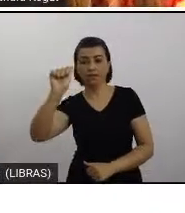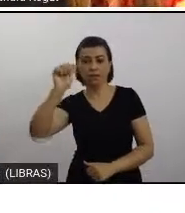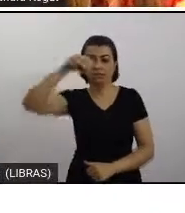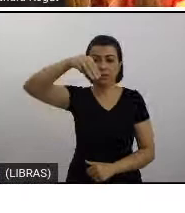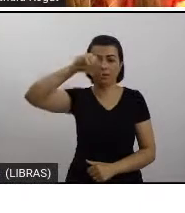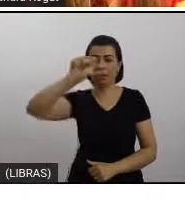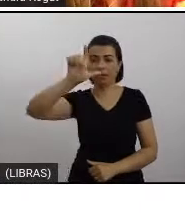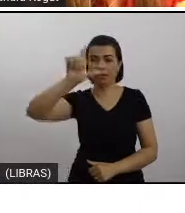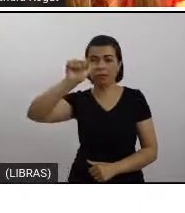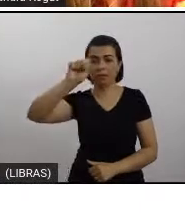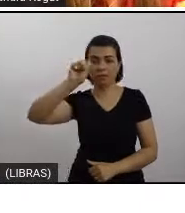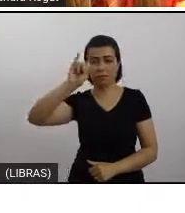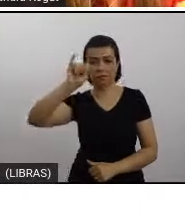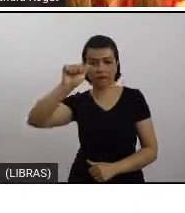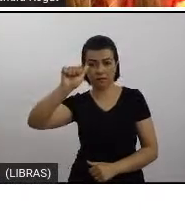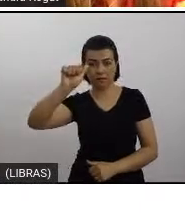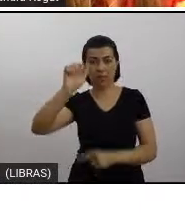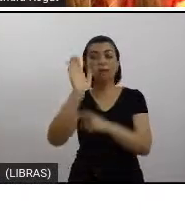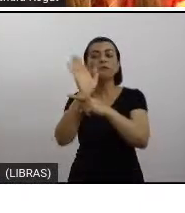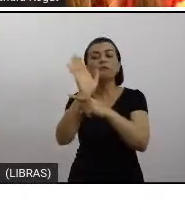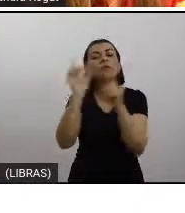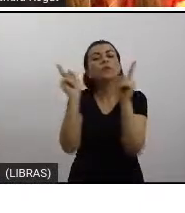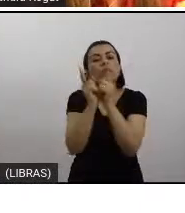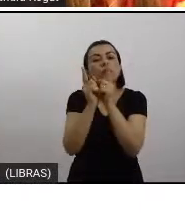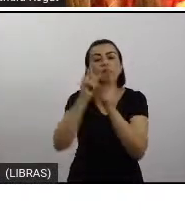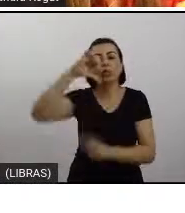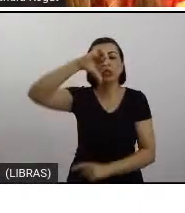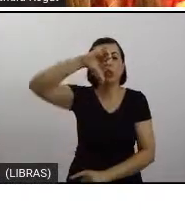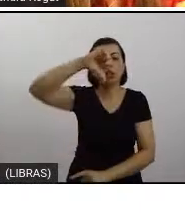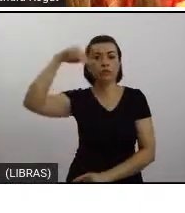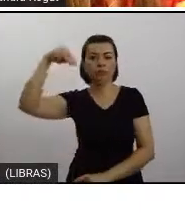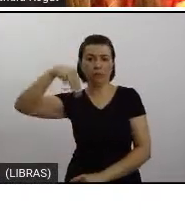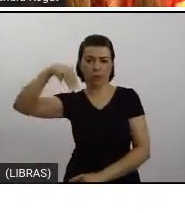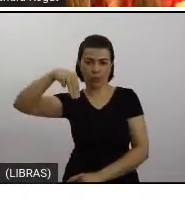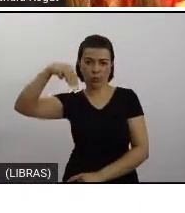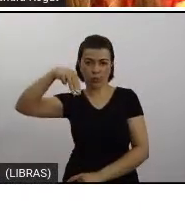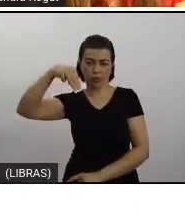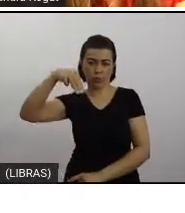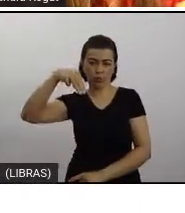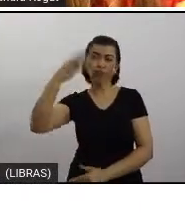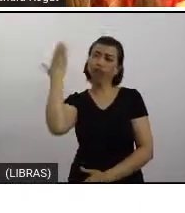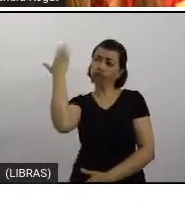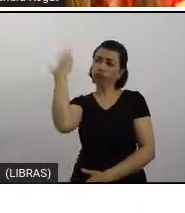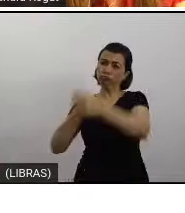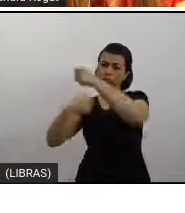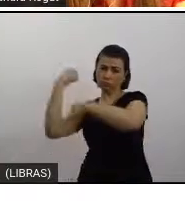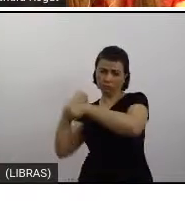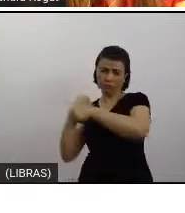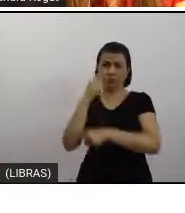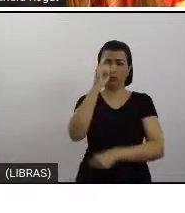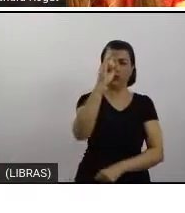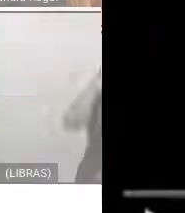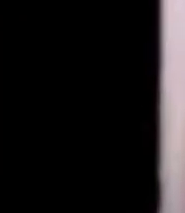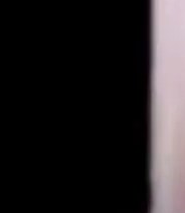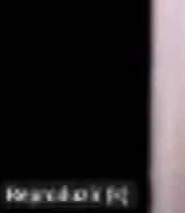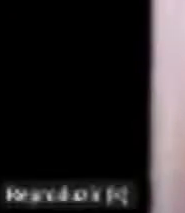9:35 e ele é de 1986. A gente vai passar um pouquinho agora e a gente já volta.